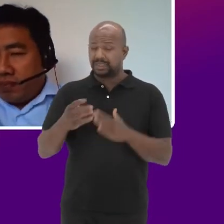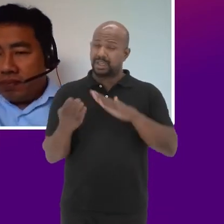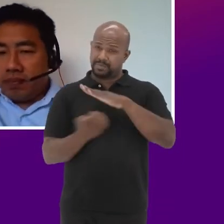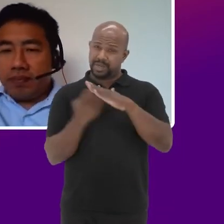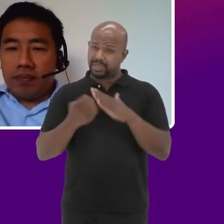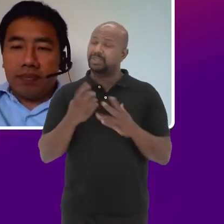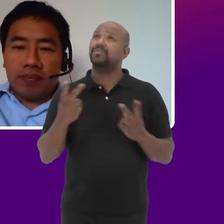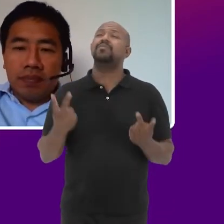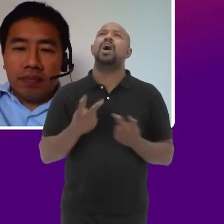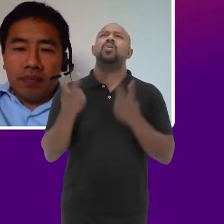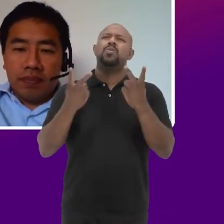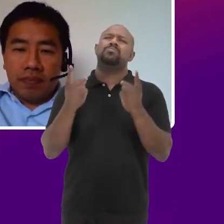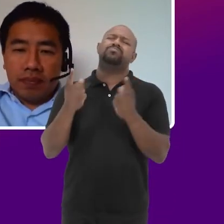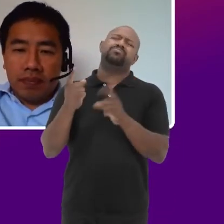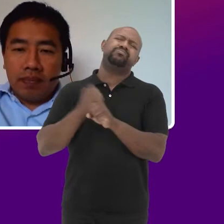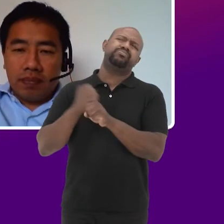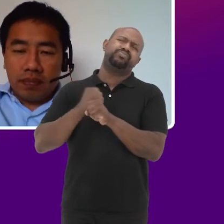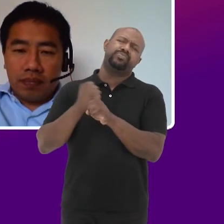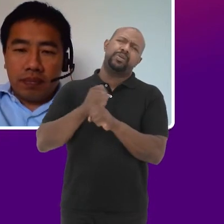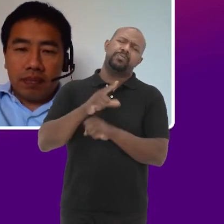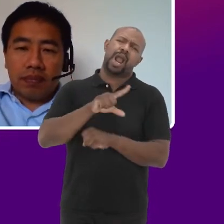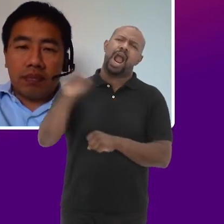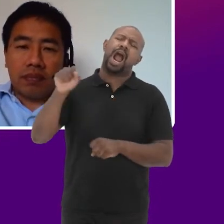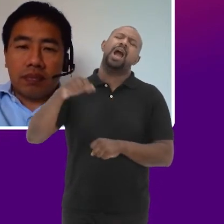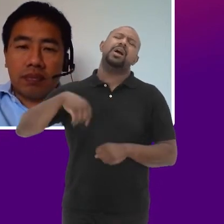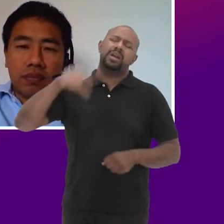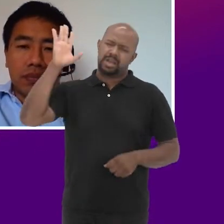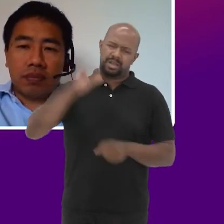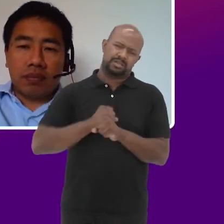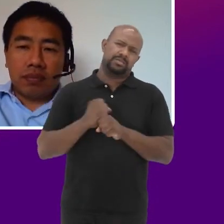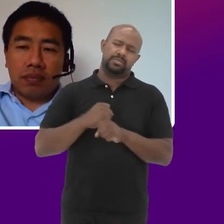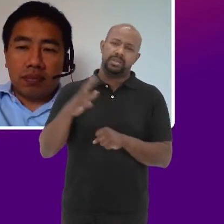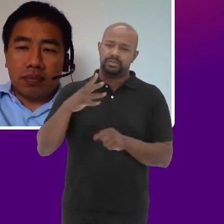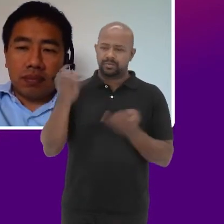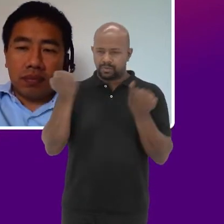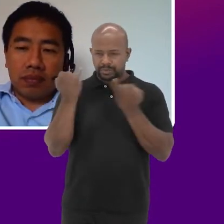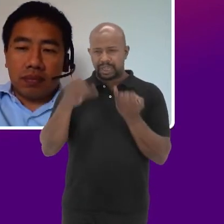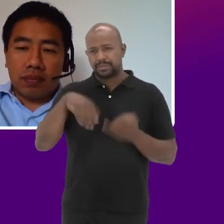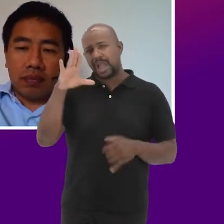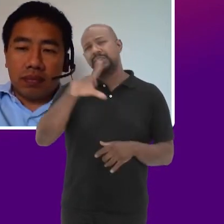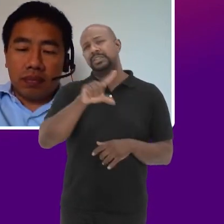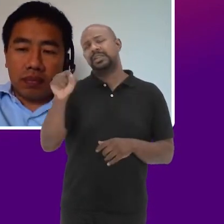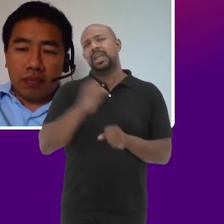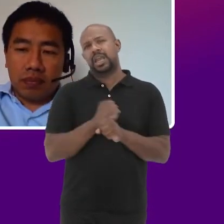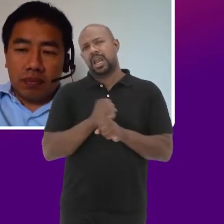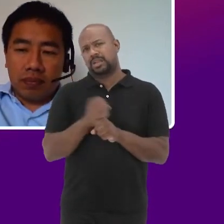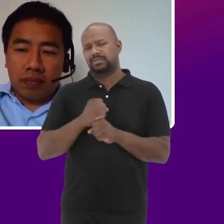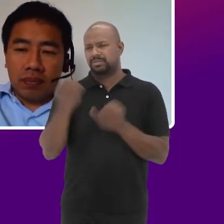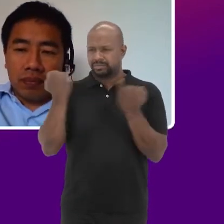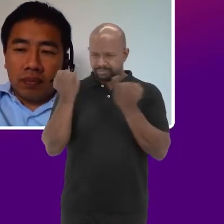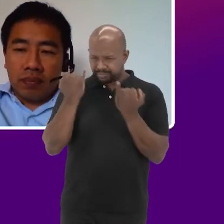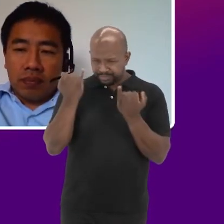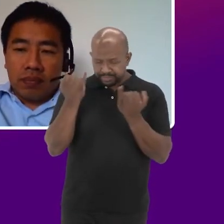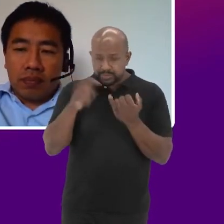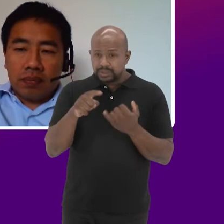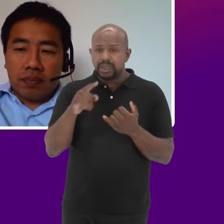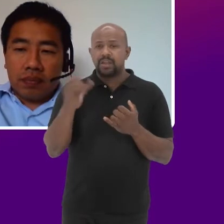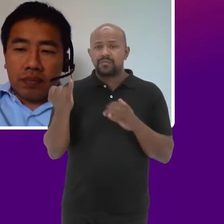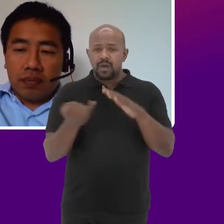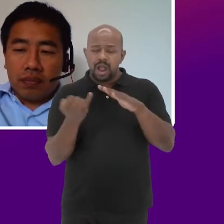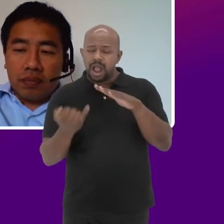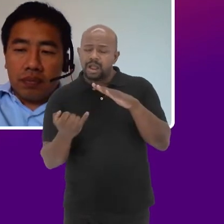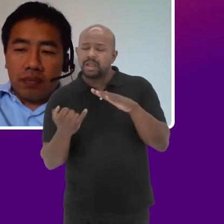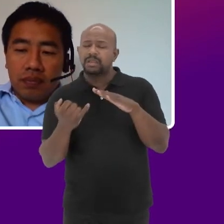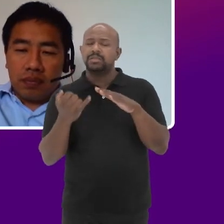empresa de valor, essa empresa centenária, cujas informações elas se agregam há mais de 100 anos. São informações de